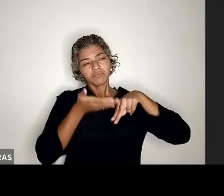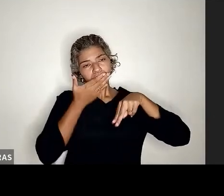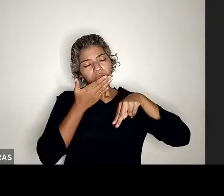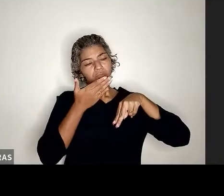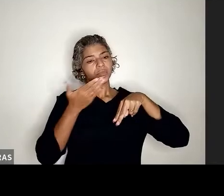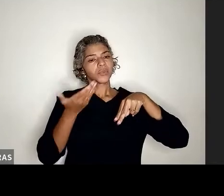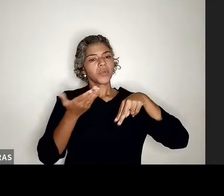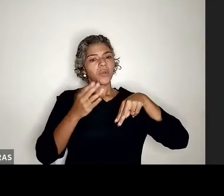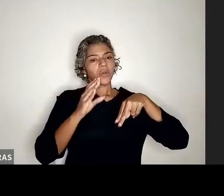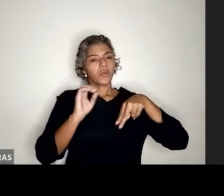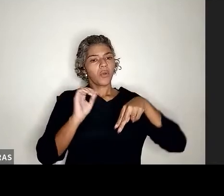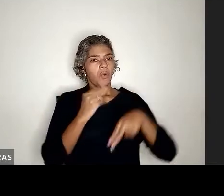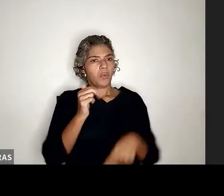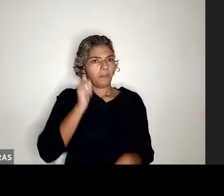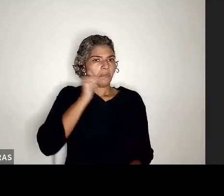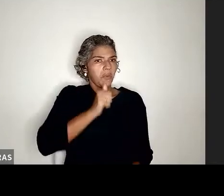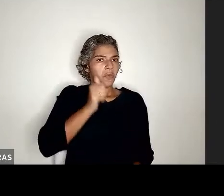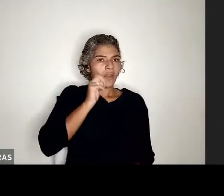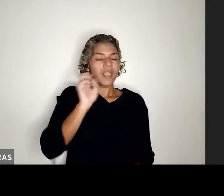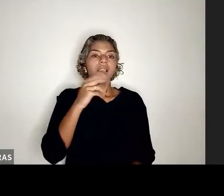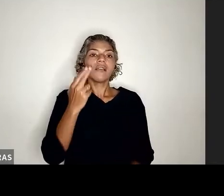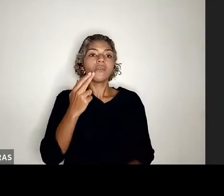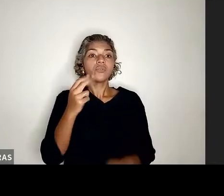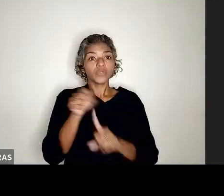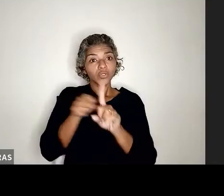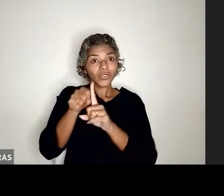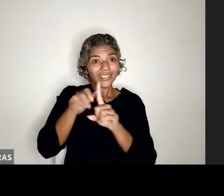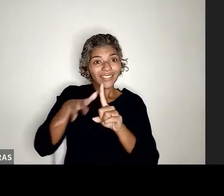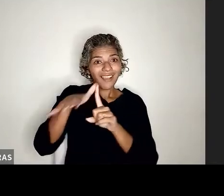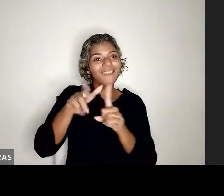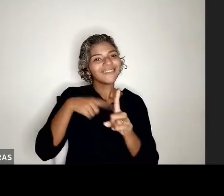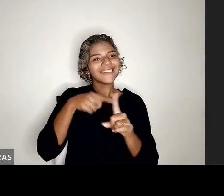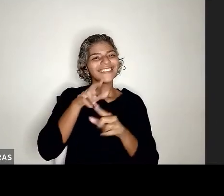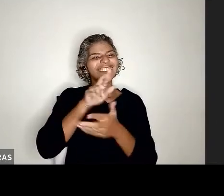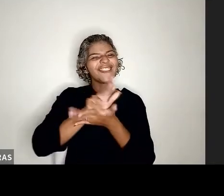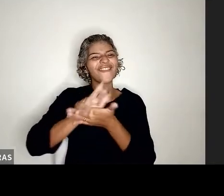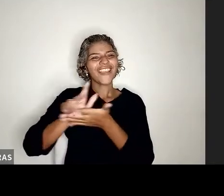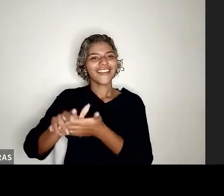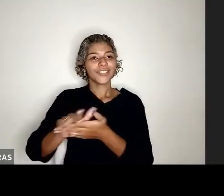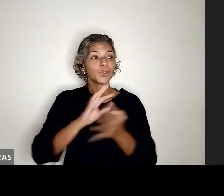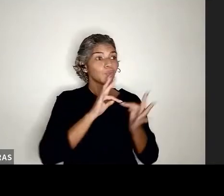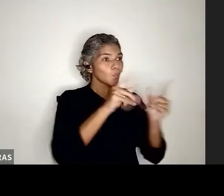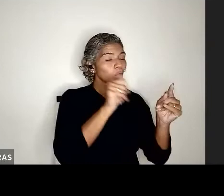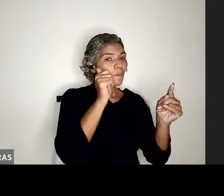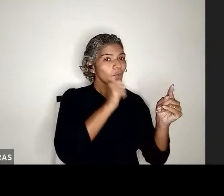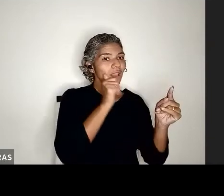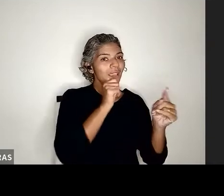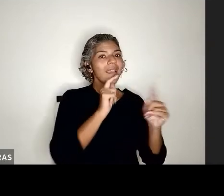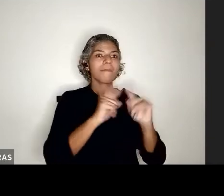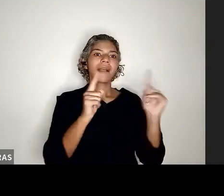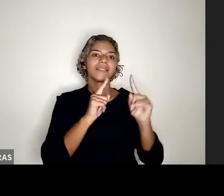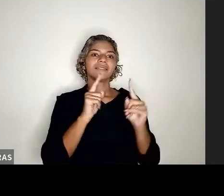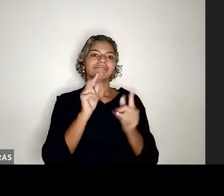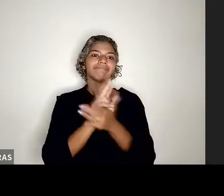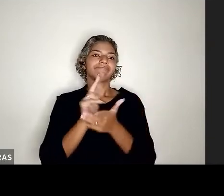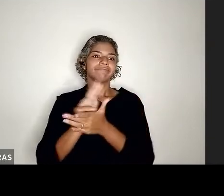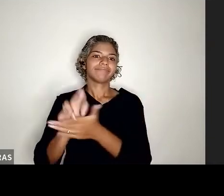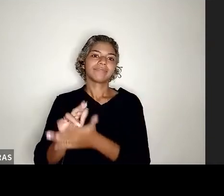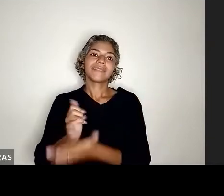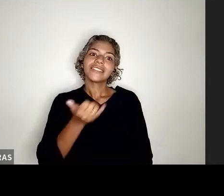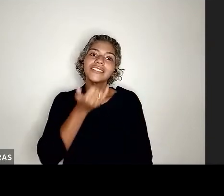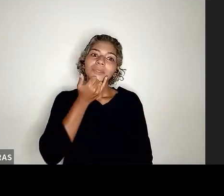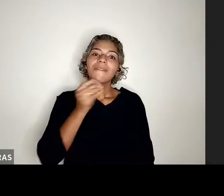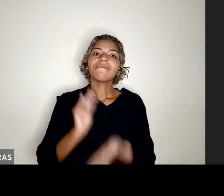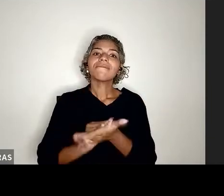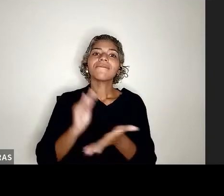outros demarcadores sociais nos atravessam de outras formas, né? Desculpa, eu acabei pulando a minha autodescrição.